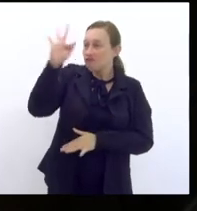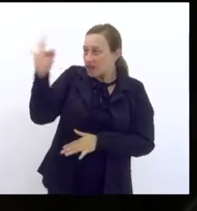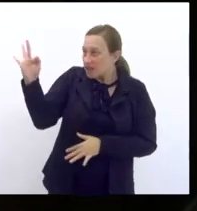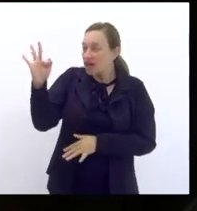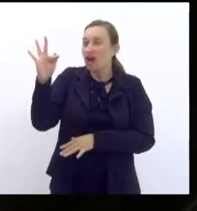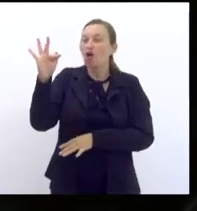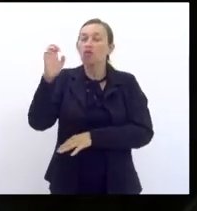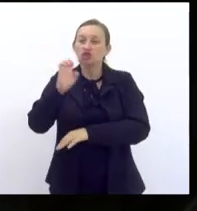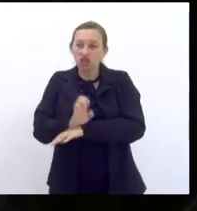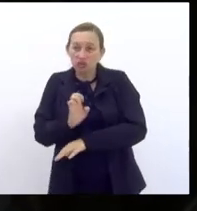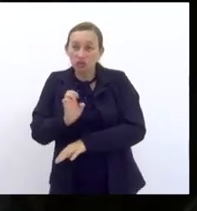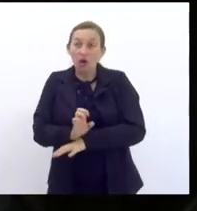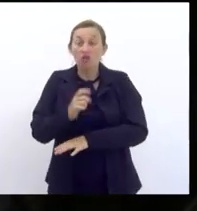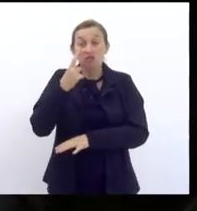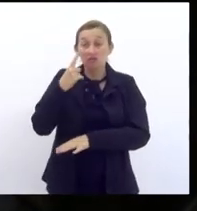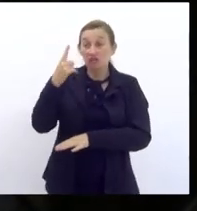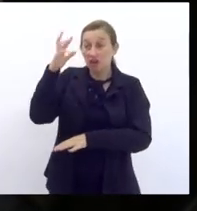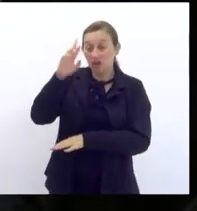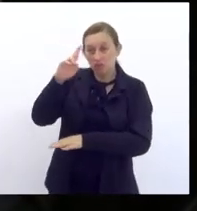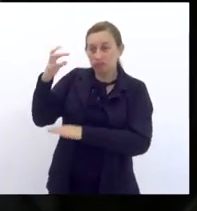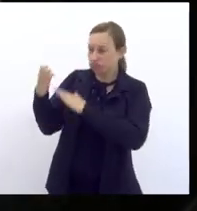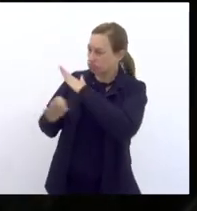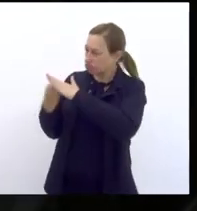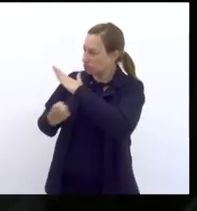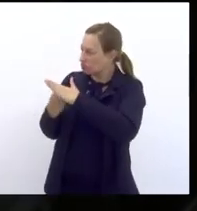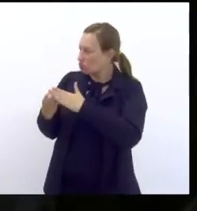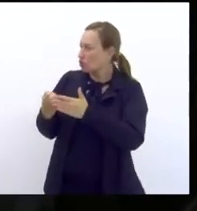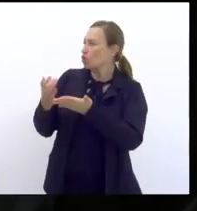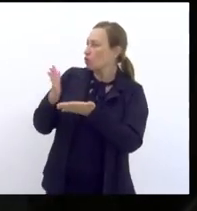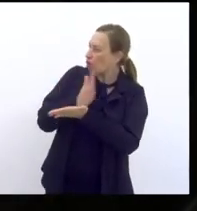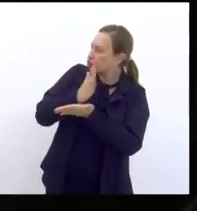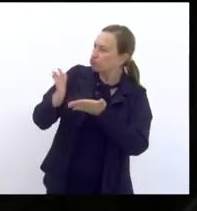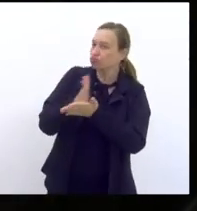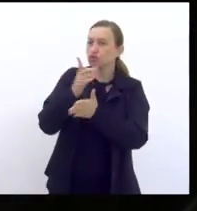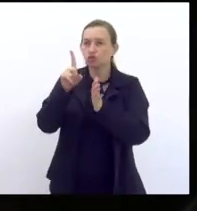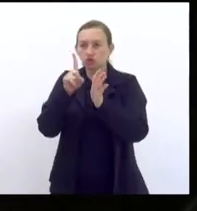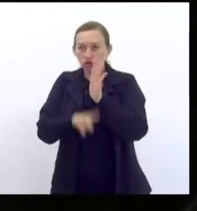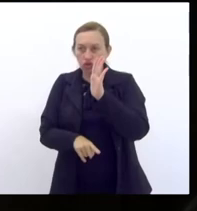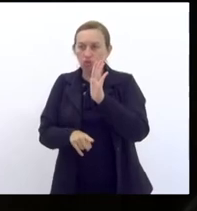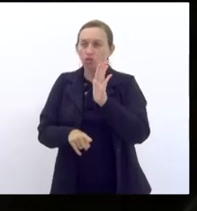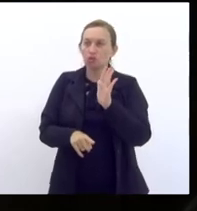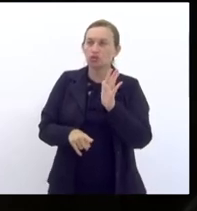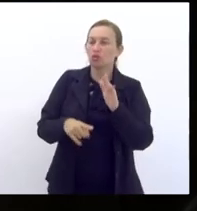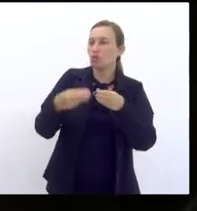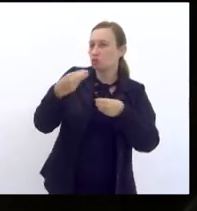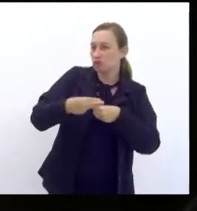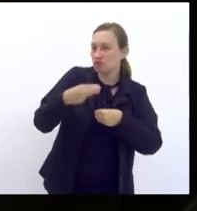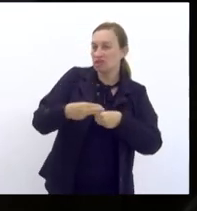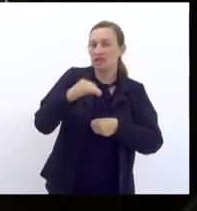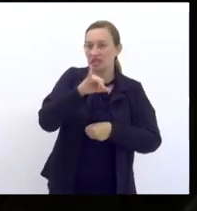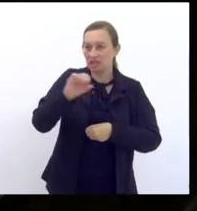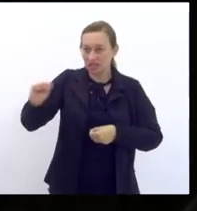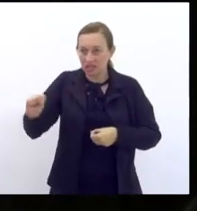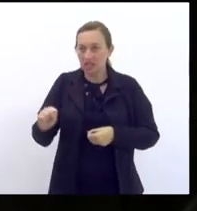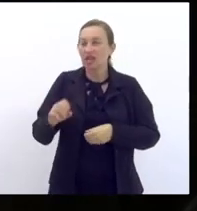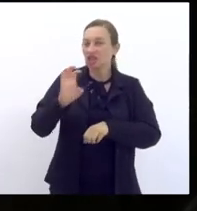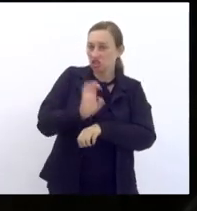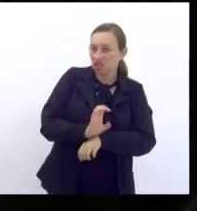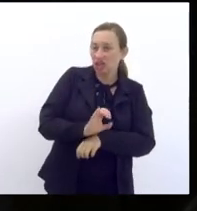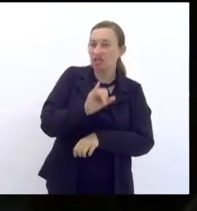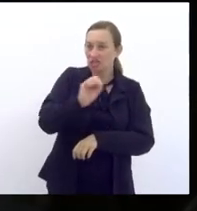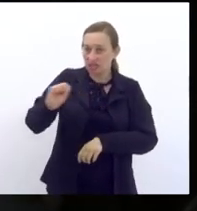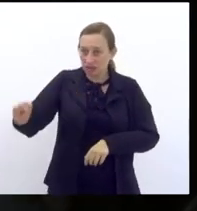contempla o empresário com descontos algum tipo de desconto sua município e ss se for estado ICMS